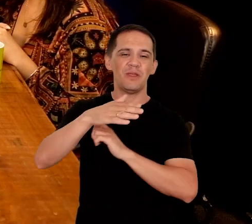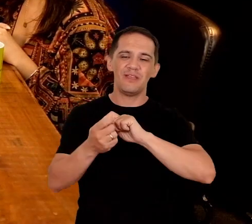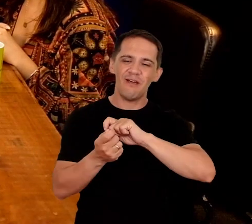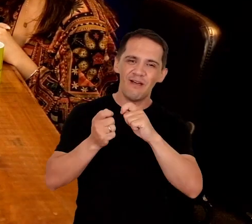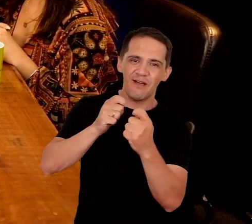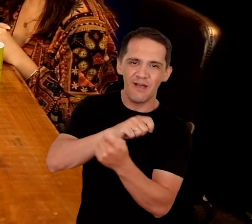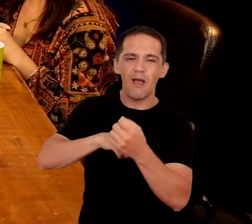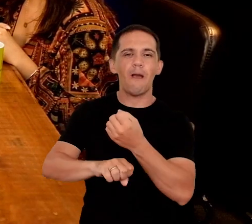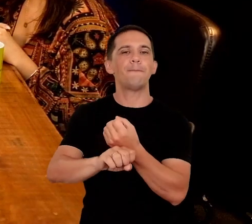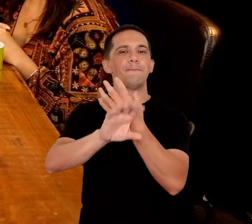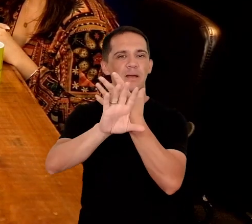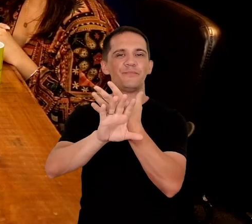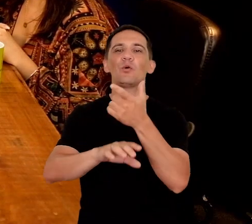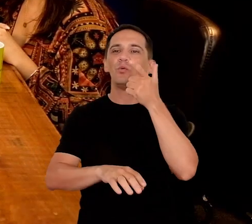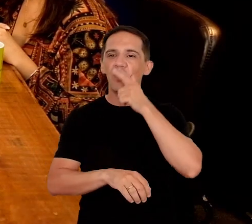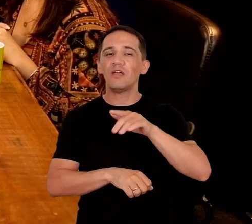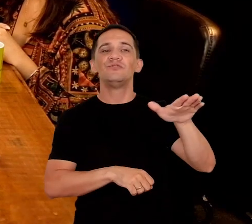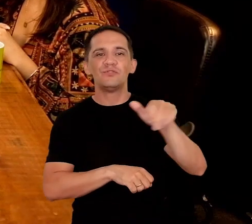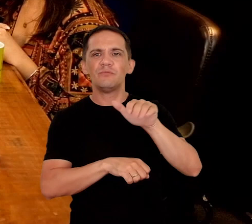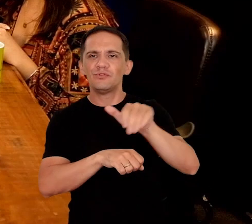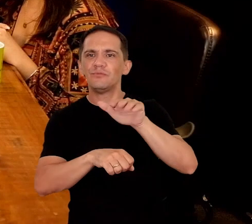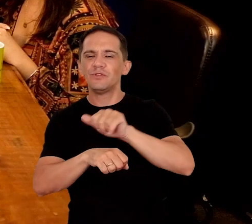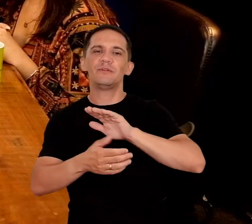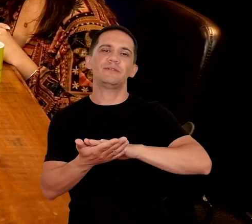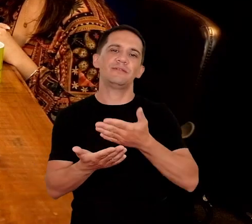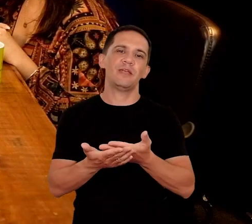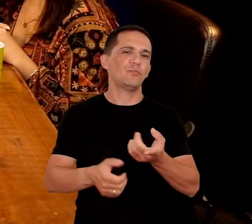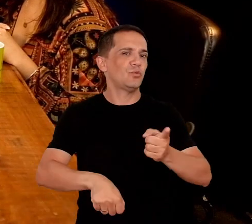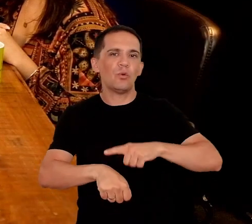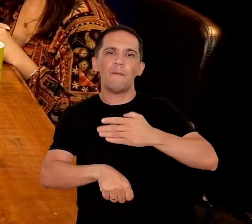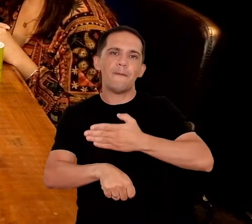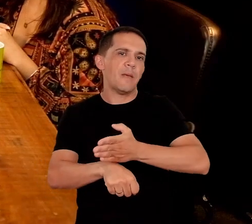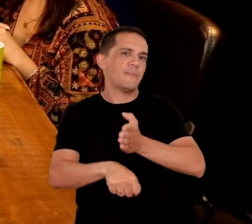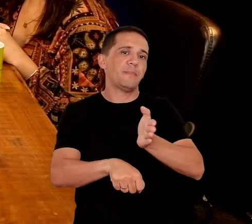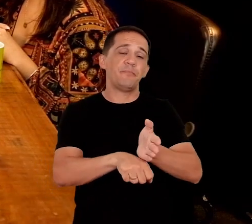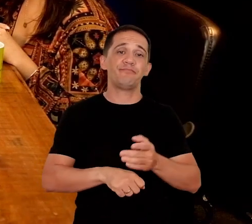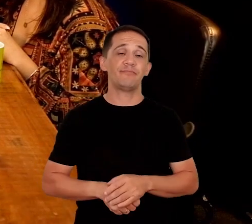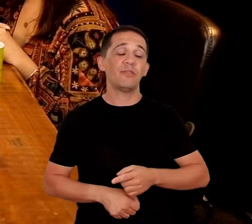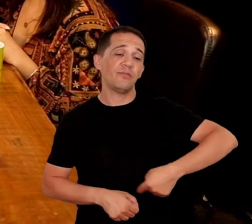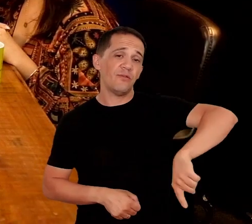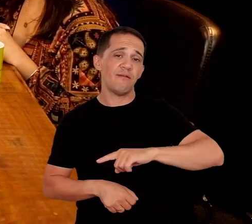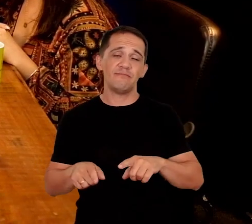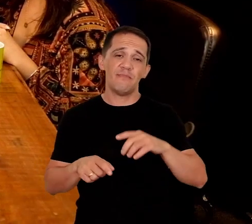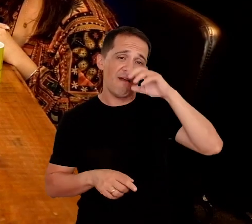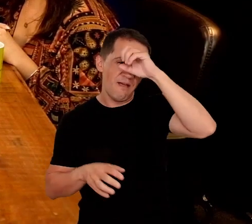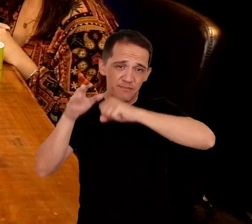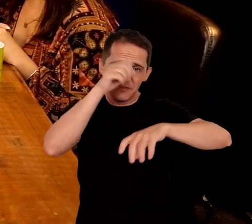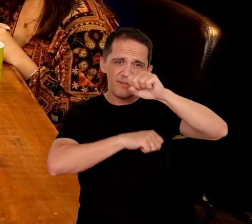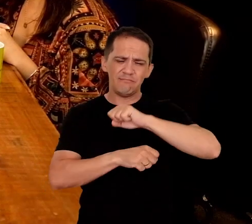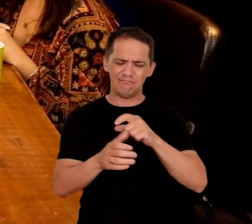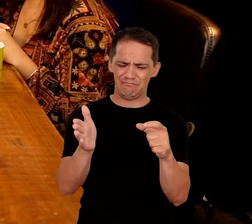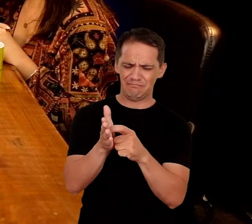vindo, o pessoal teve que se adaptar com esses softwares de web, né? De